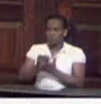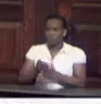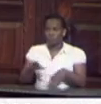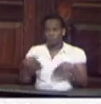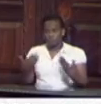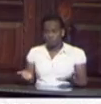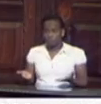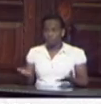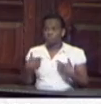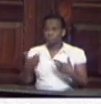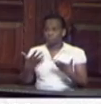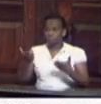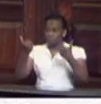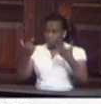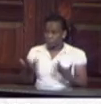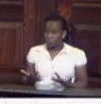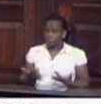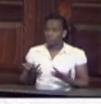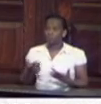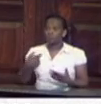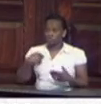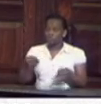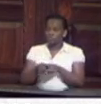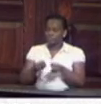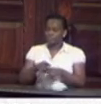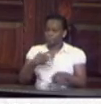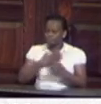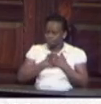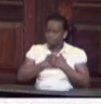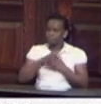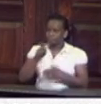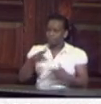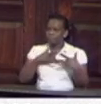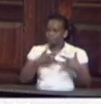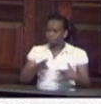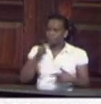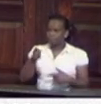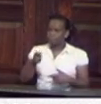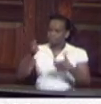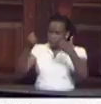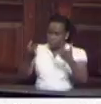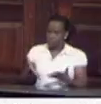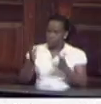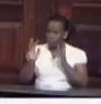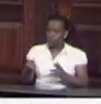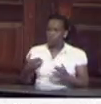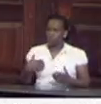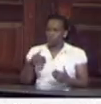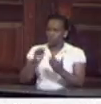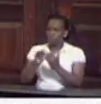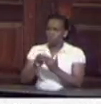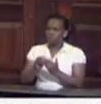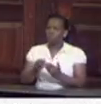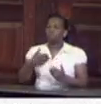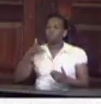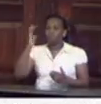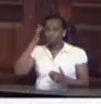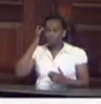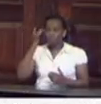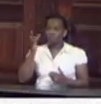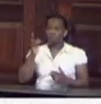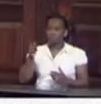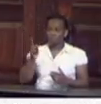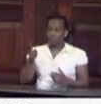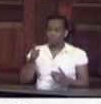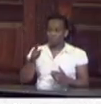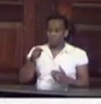Portanto, eu quero dizer que eu me solidarizo com a vossa fala e acho que o Roberto Feiti ele